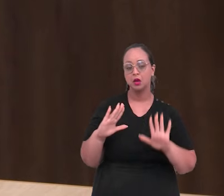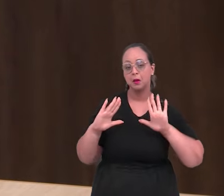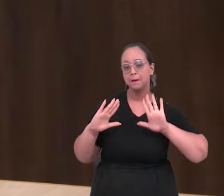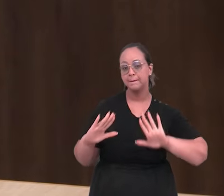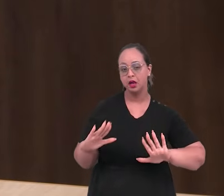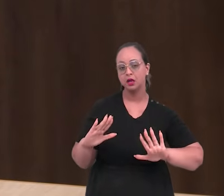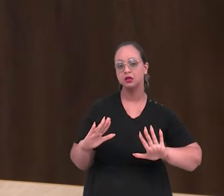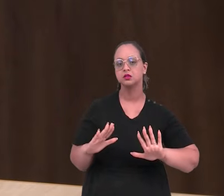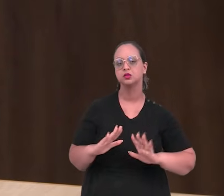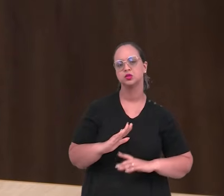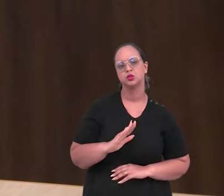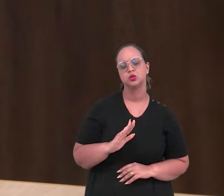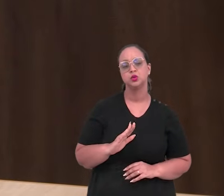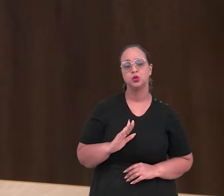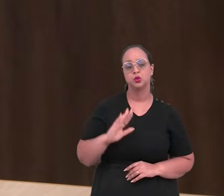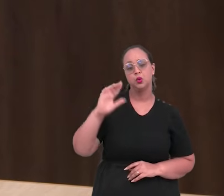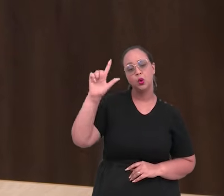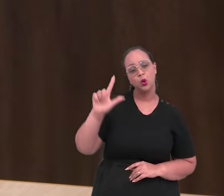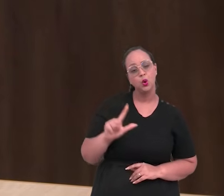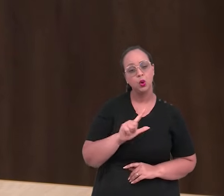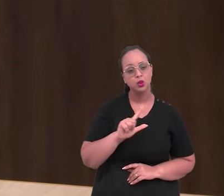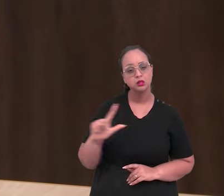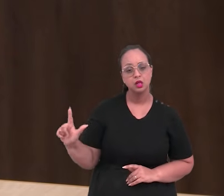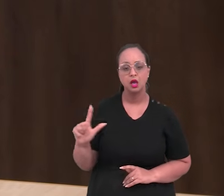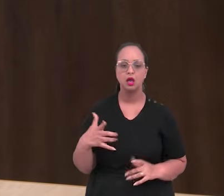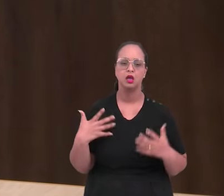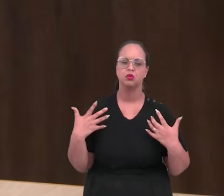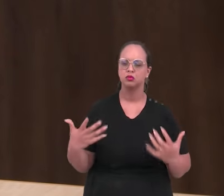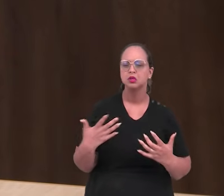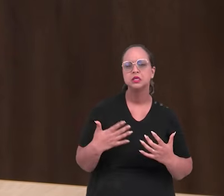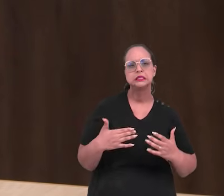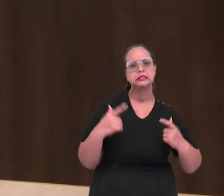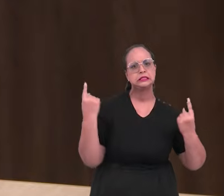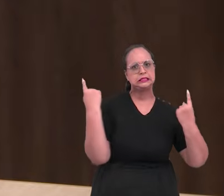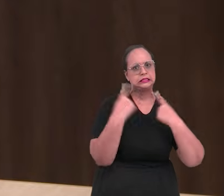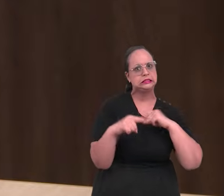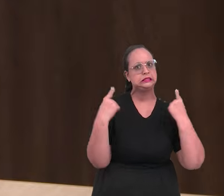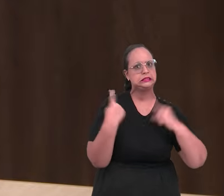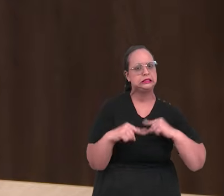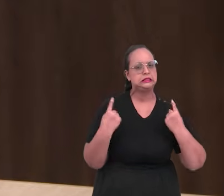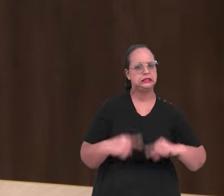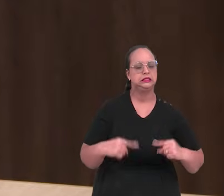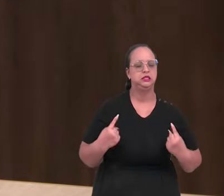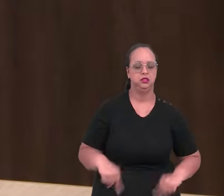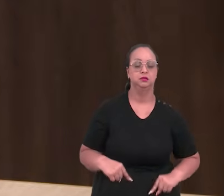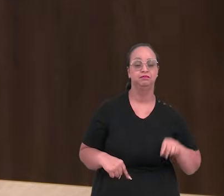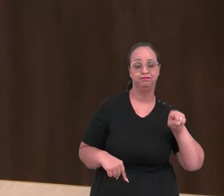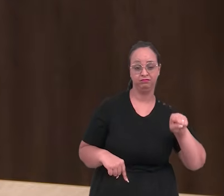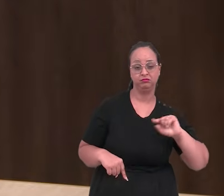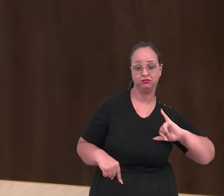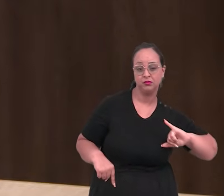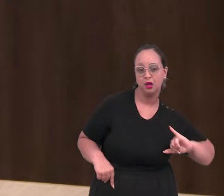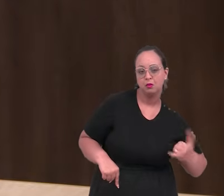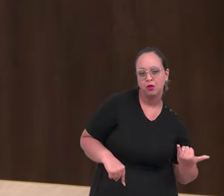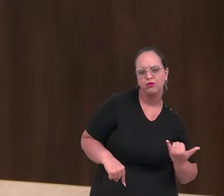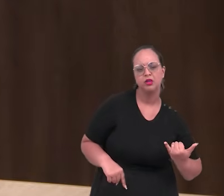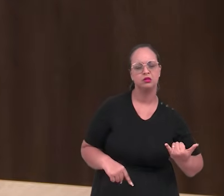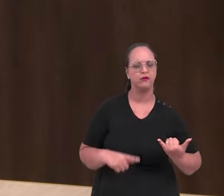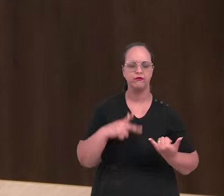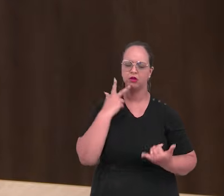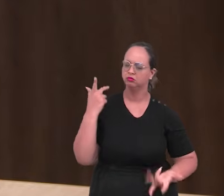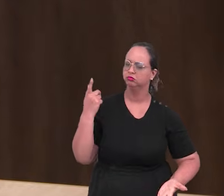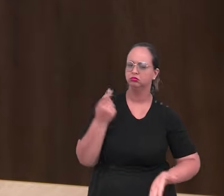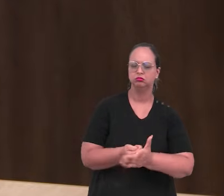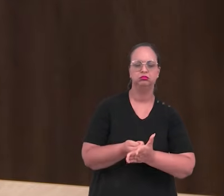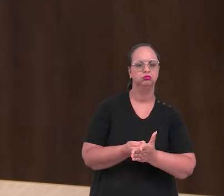tempo, como o Lutero entrou em pontos assim muito contundentes, a Igreja aproveitou para fazer uma